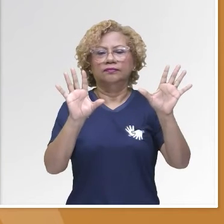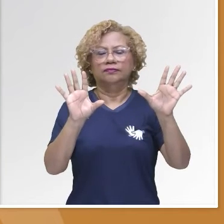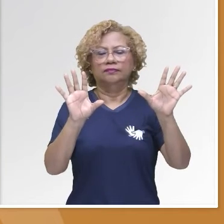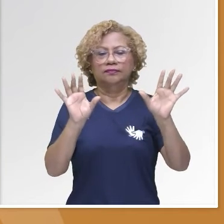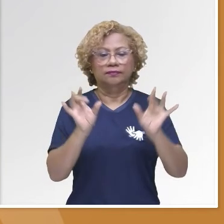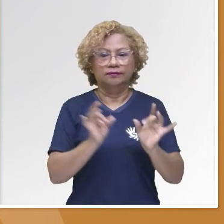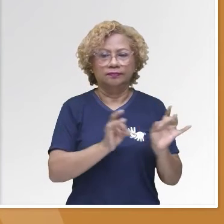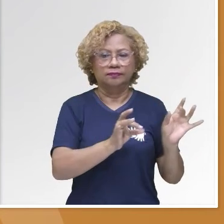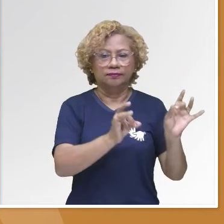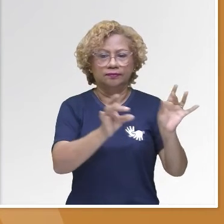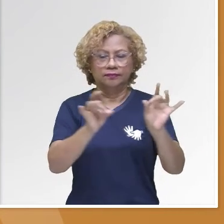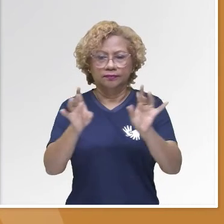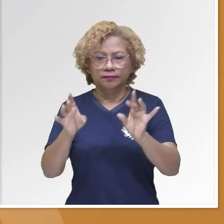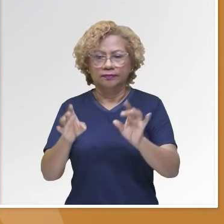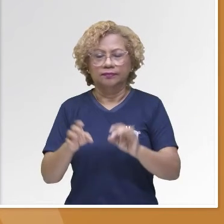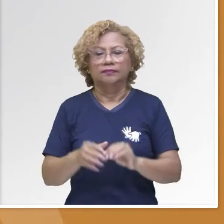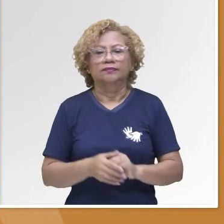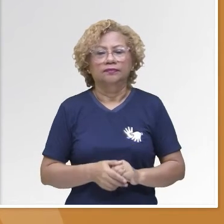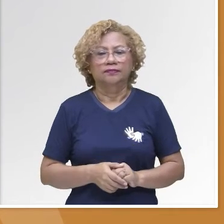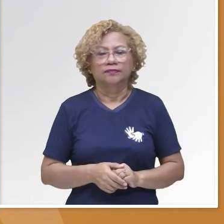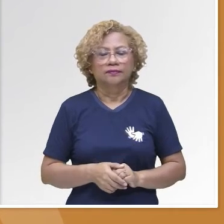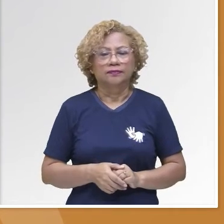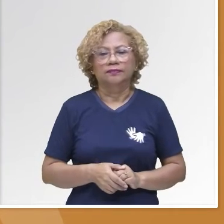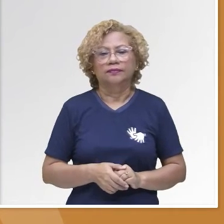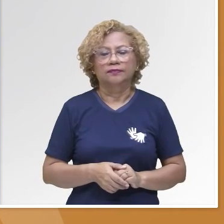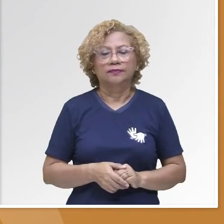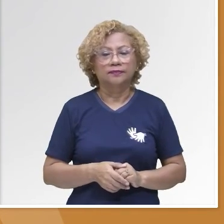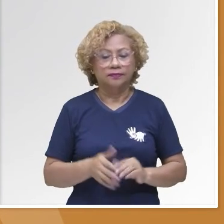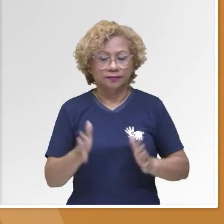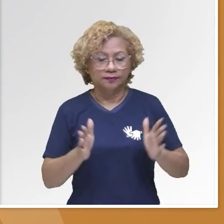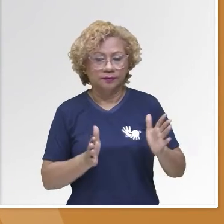partes de isenção de tarifas, né? A